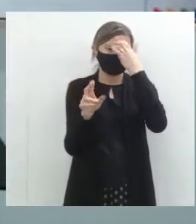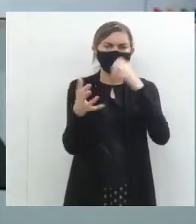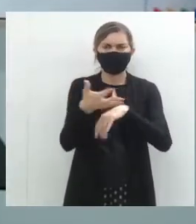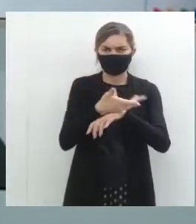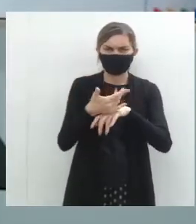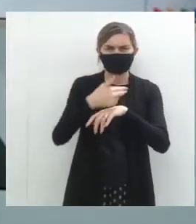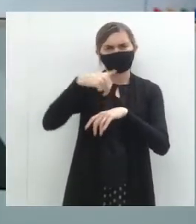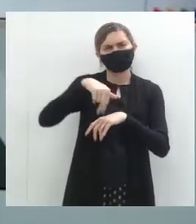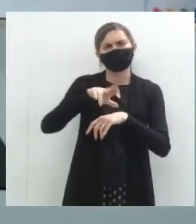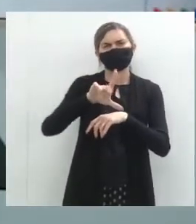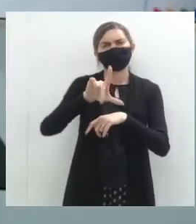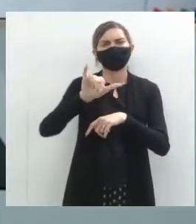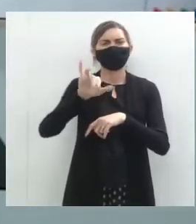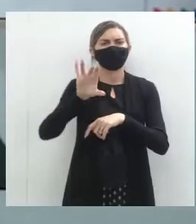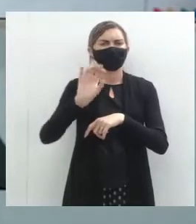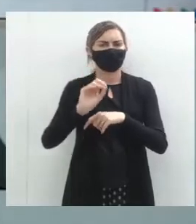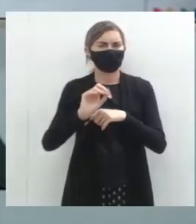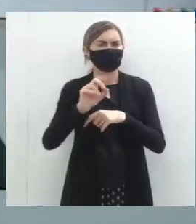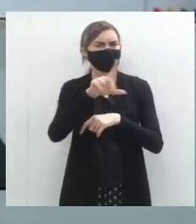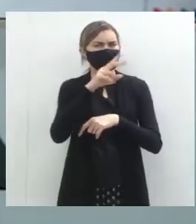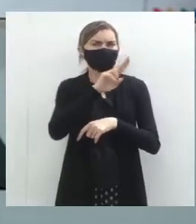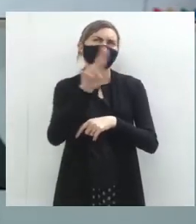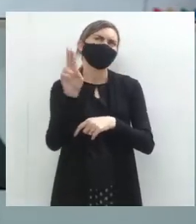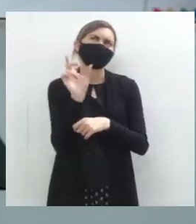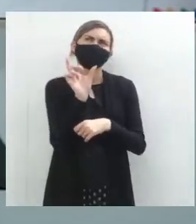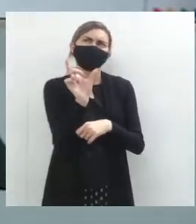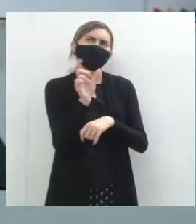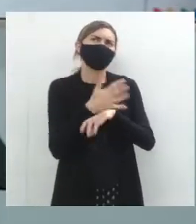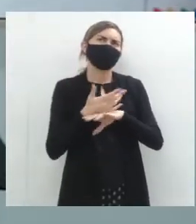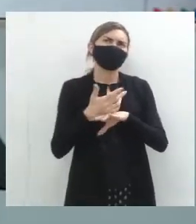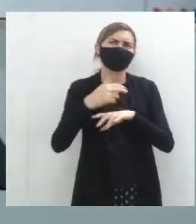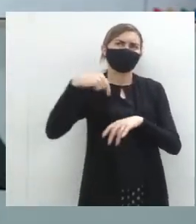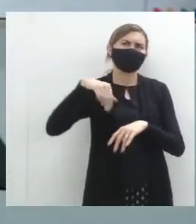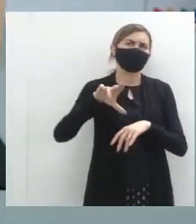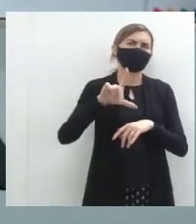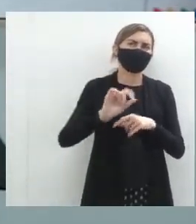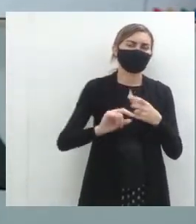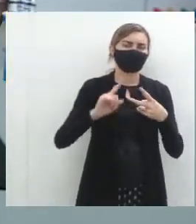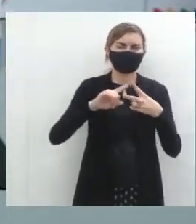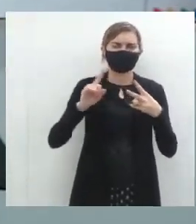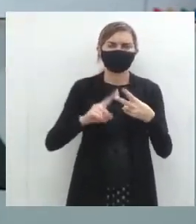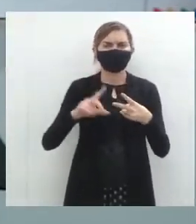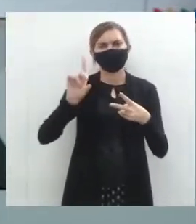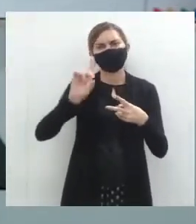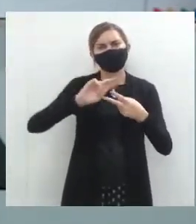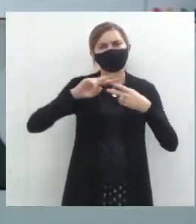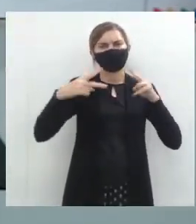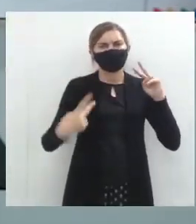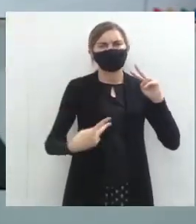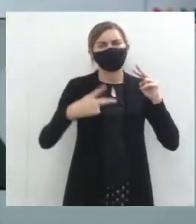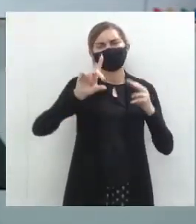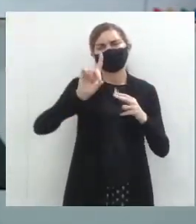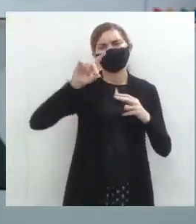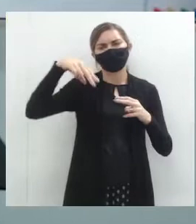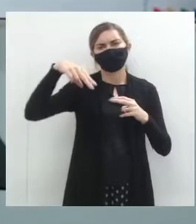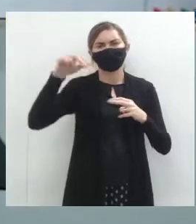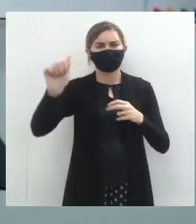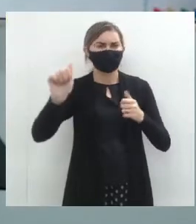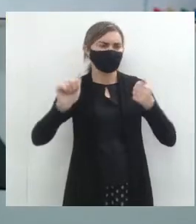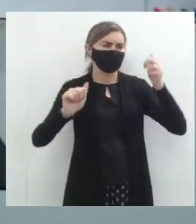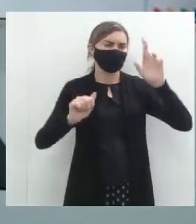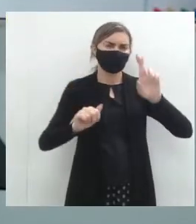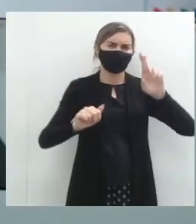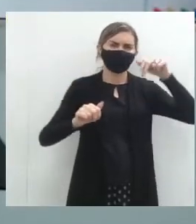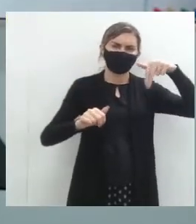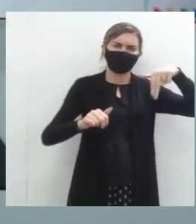ácido nucleico. E assim, quando você pega esse termo ácido nucleico, você vai lembrar logo de dois caras, o DNA e o RNA. Tu vai lembrar de dois